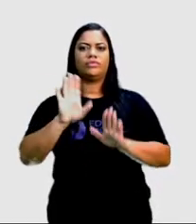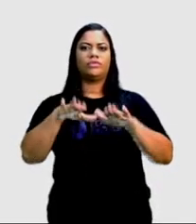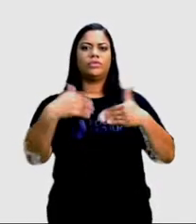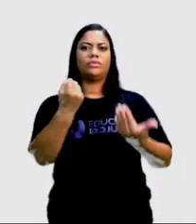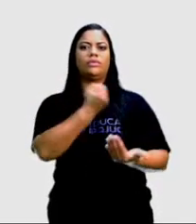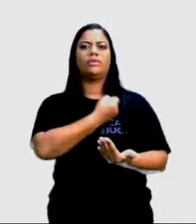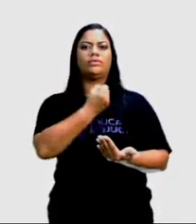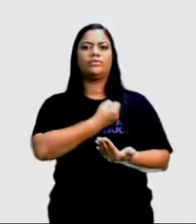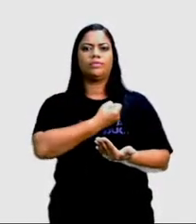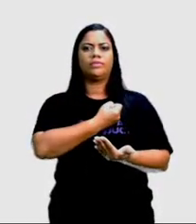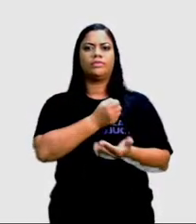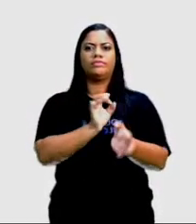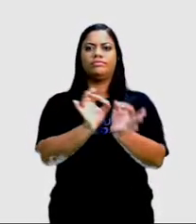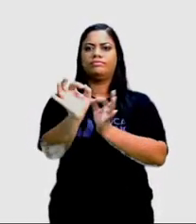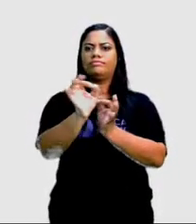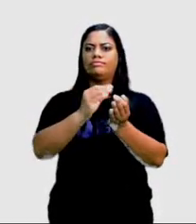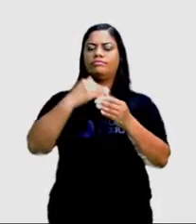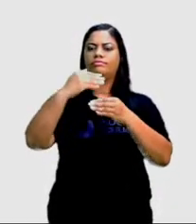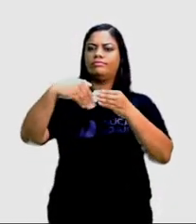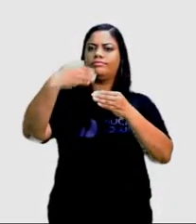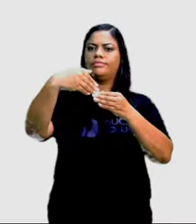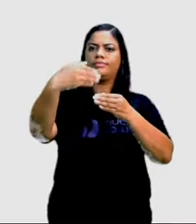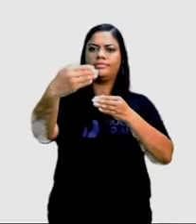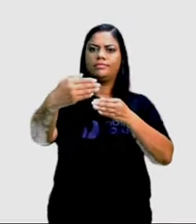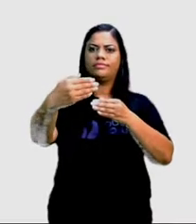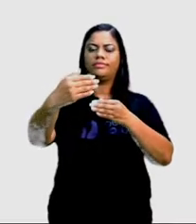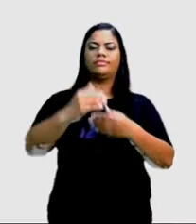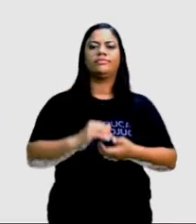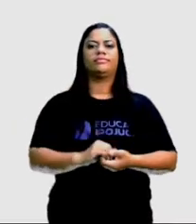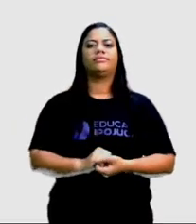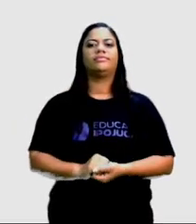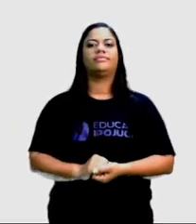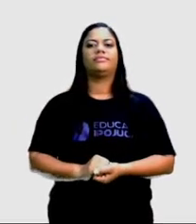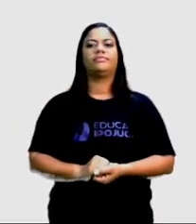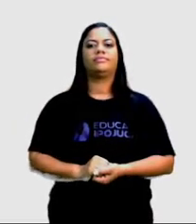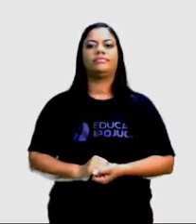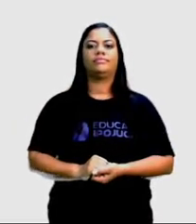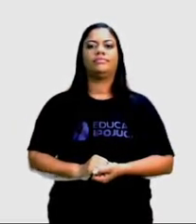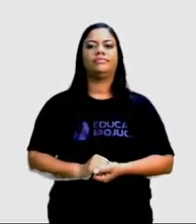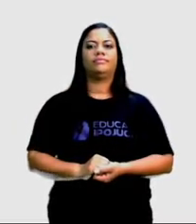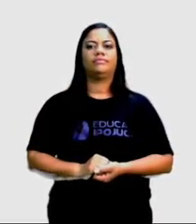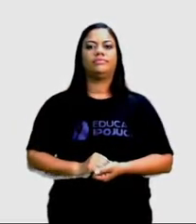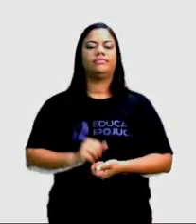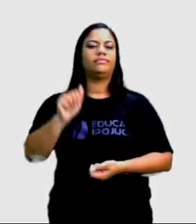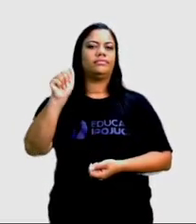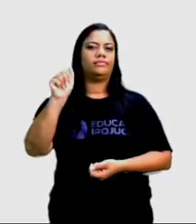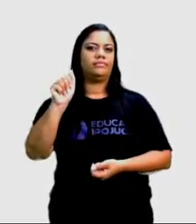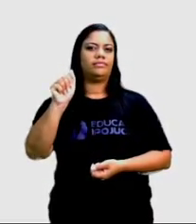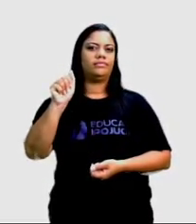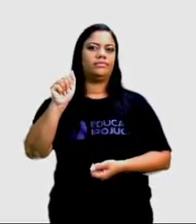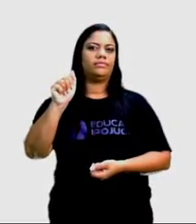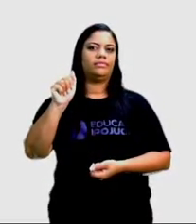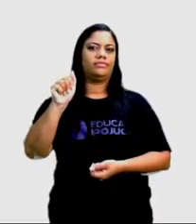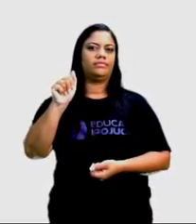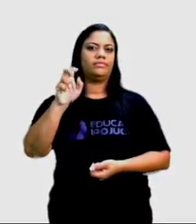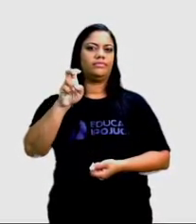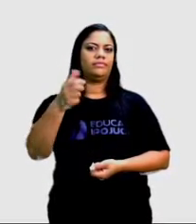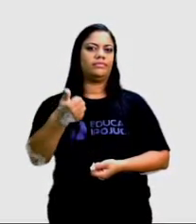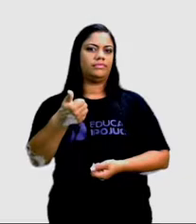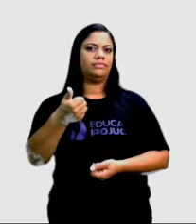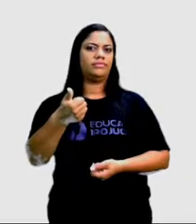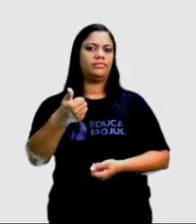número que vem na sequência? Hã? Descubram aí a letra A,